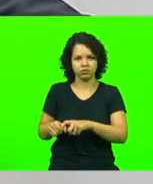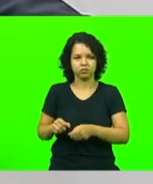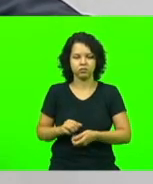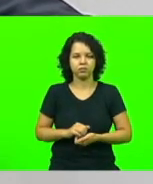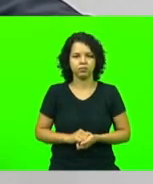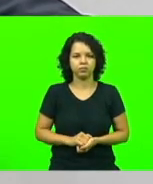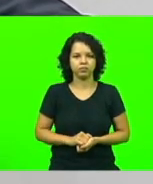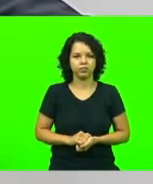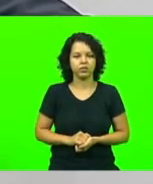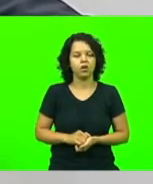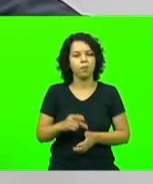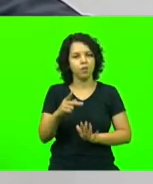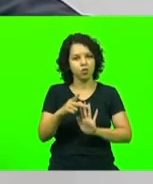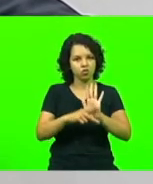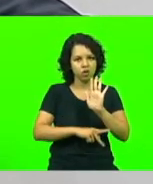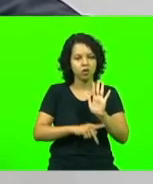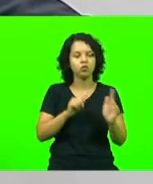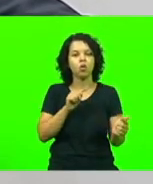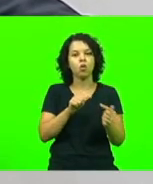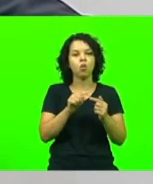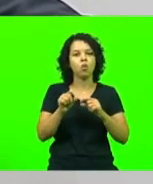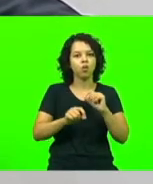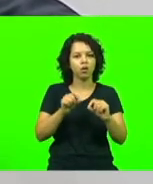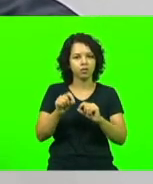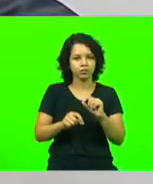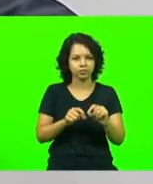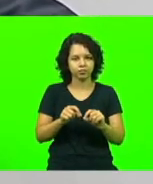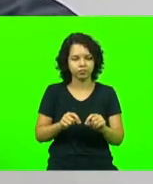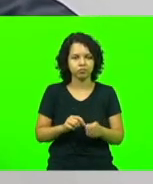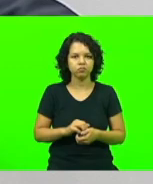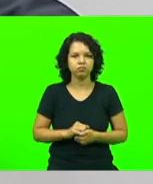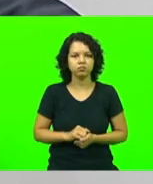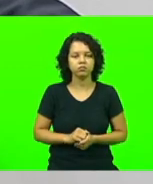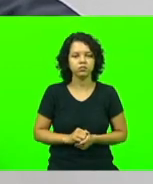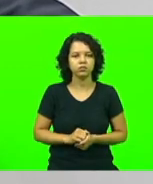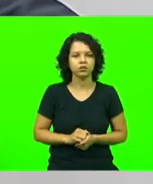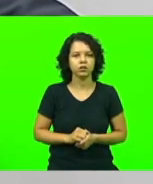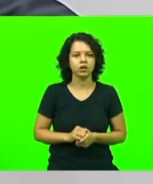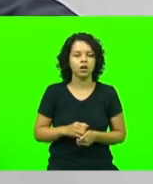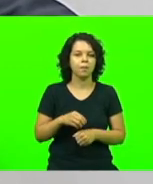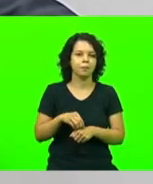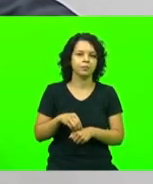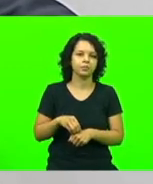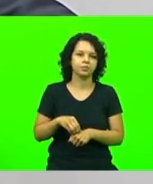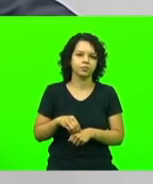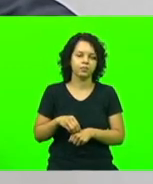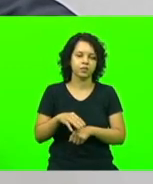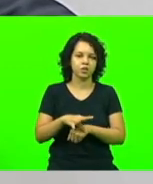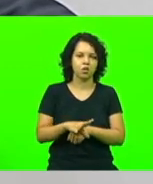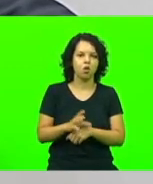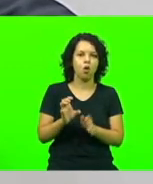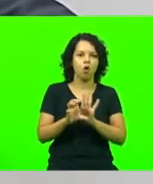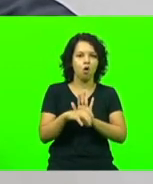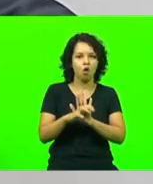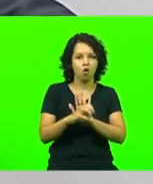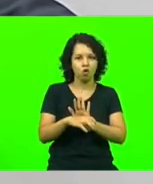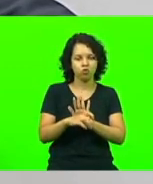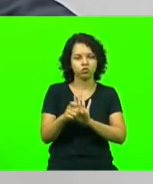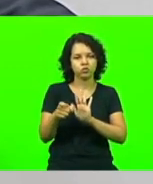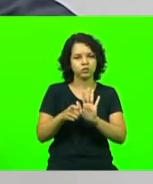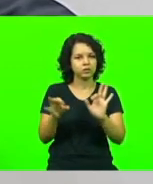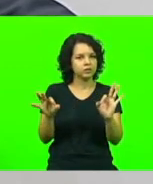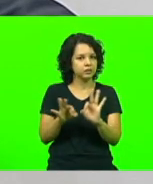Então, esse meu projeto ele visa isso. Ele não faz a menor menção ao Código de Execuções Penais. Ele